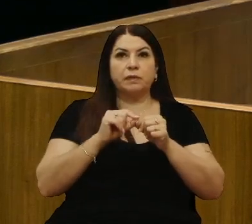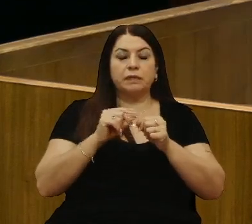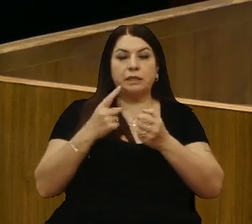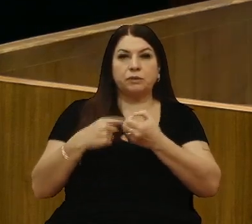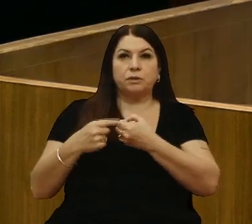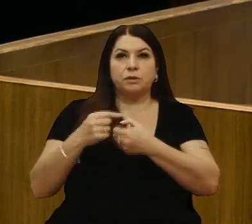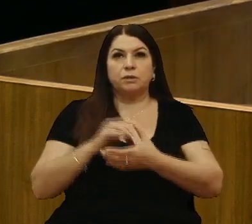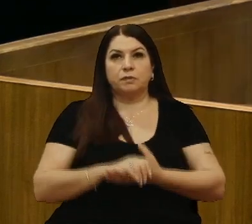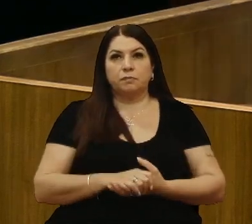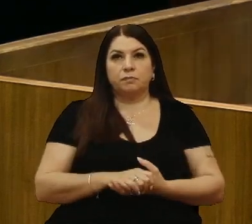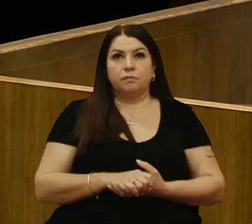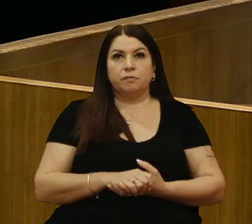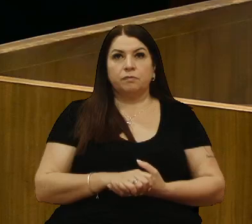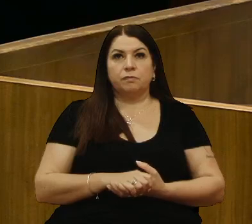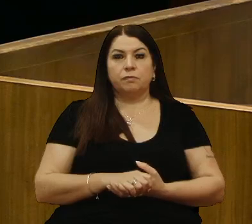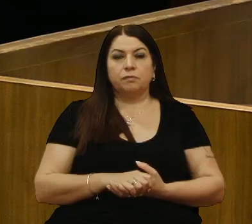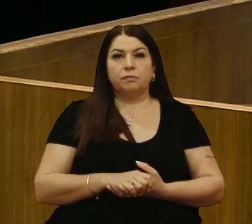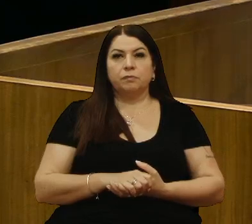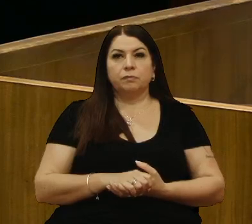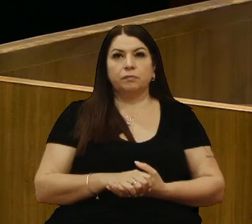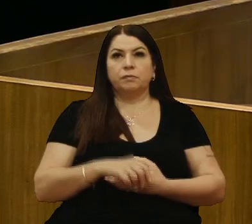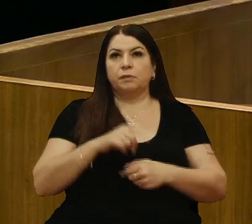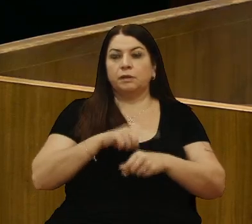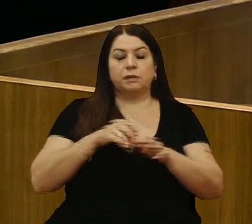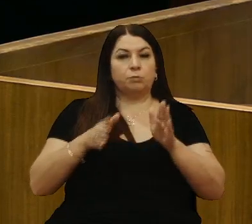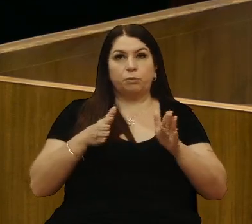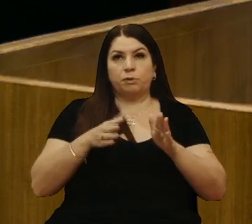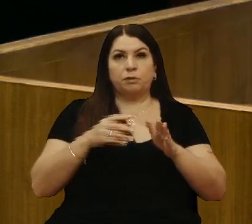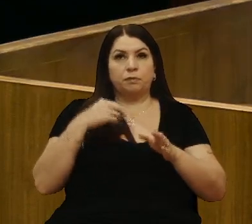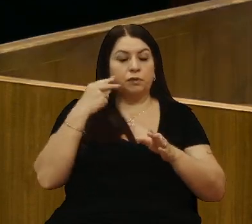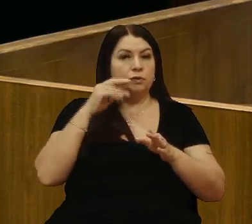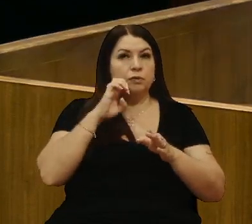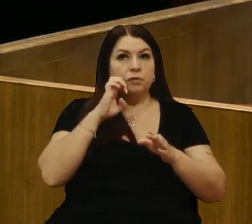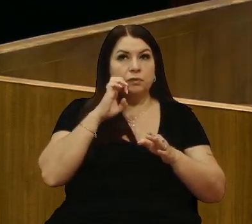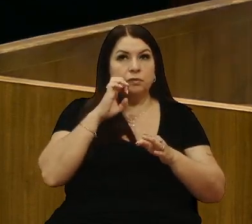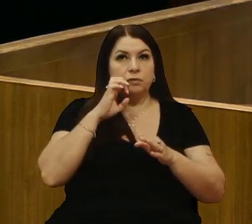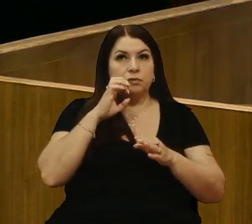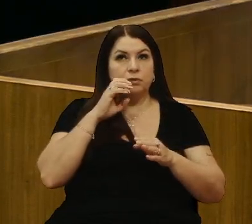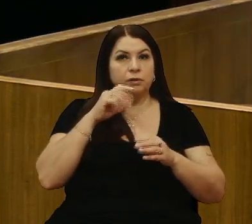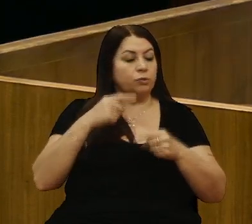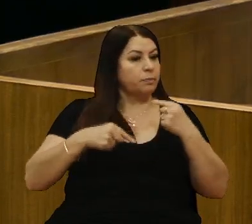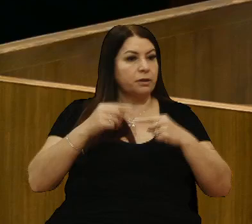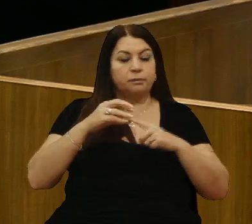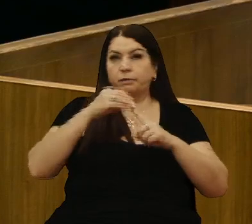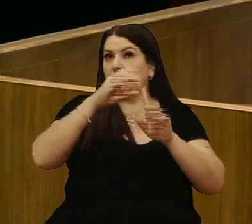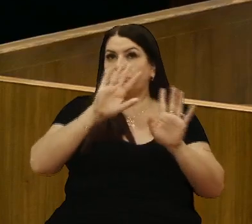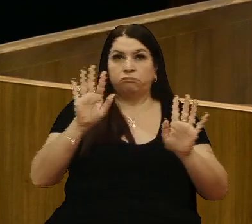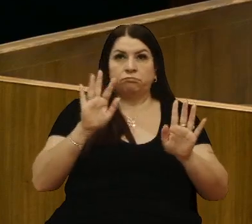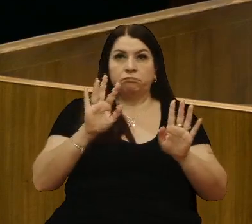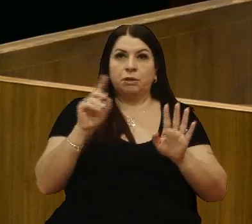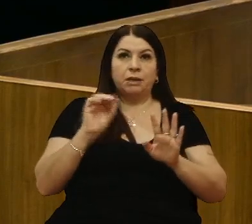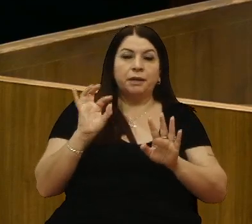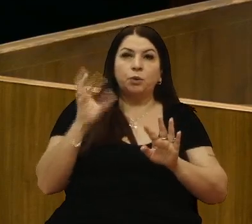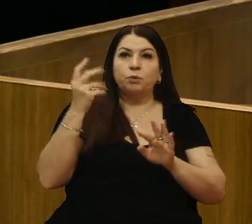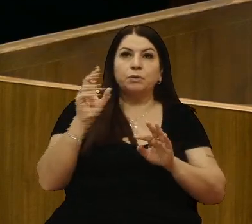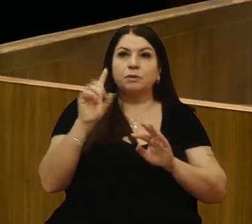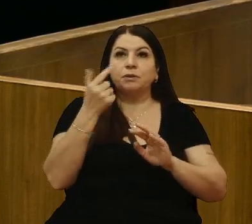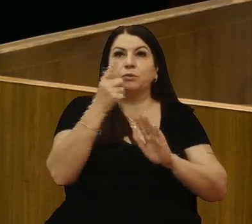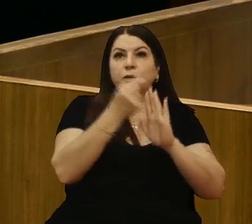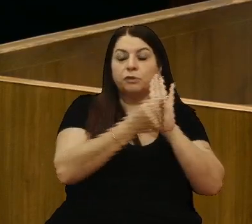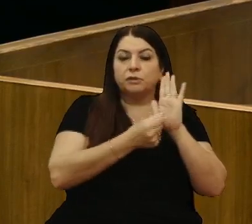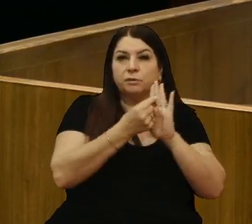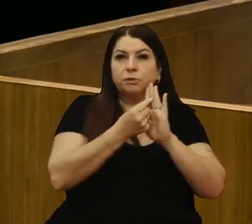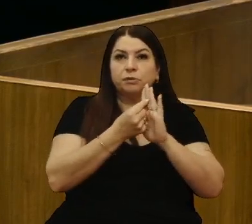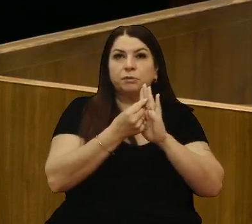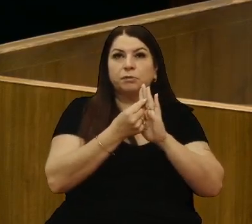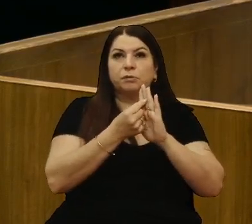cidade, nesse momento, vereadora Estela. É o debate central. Nada acontece sem orçamento. Seja